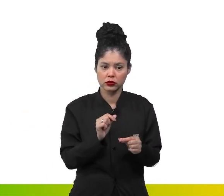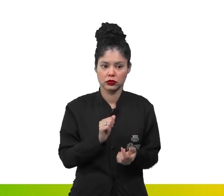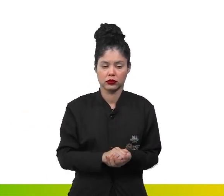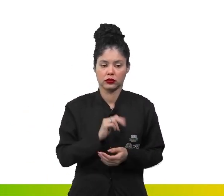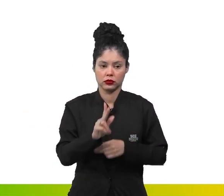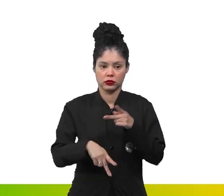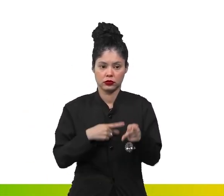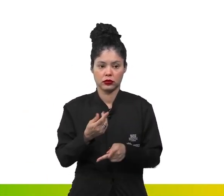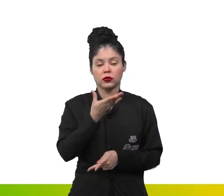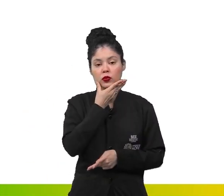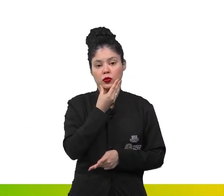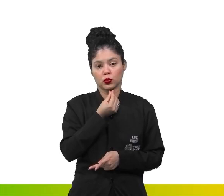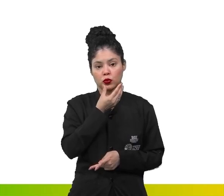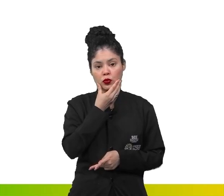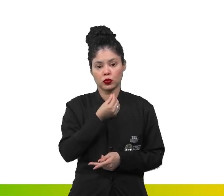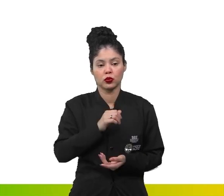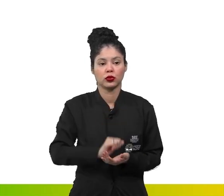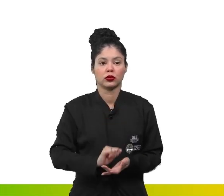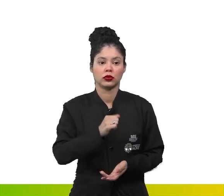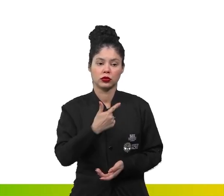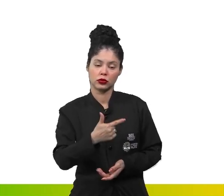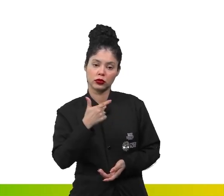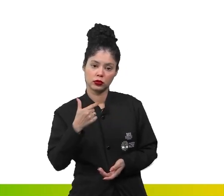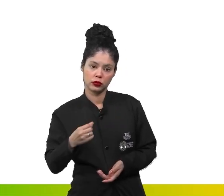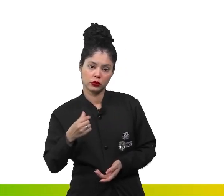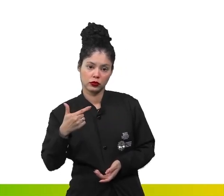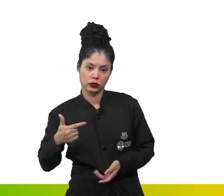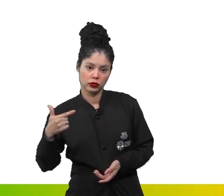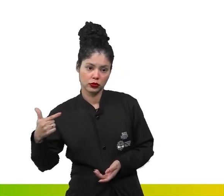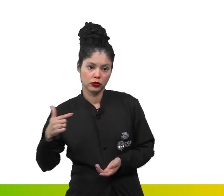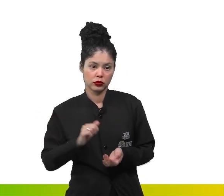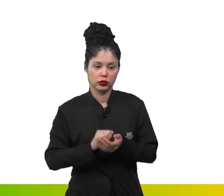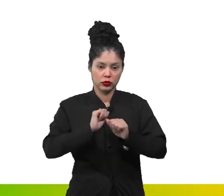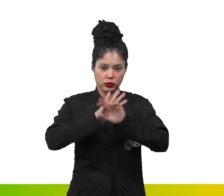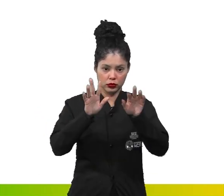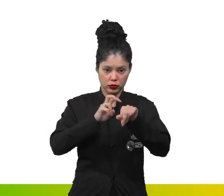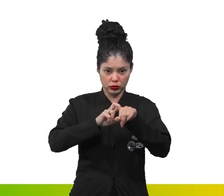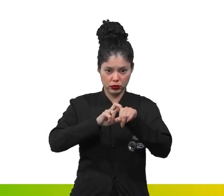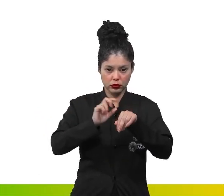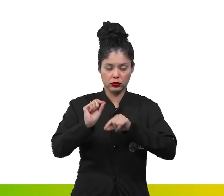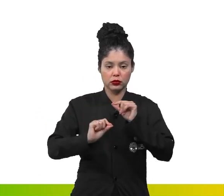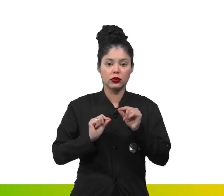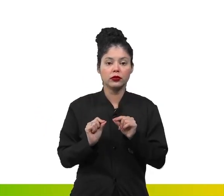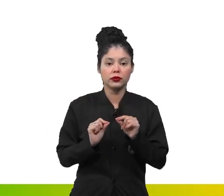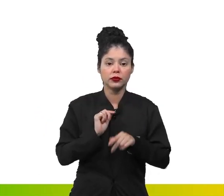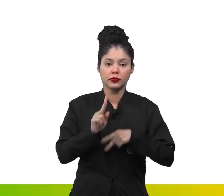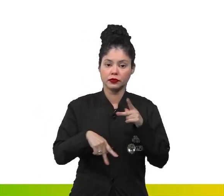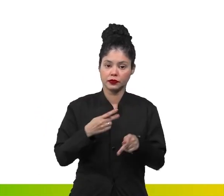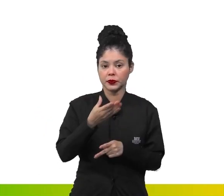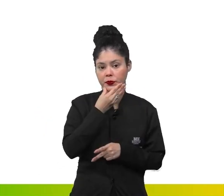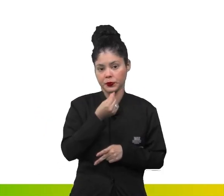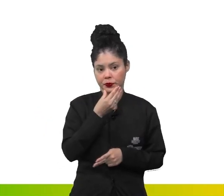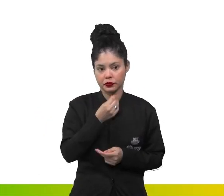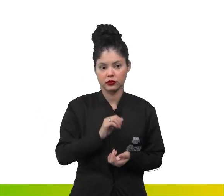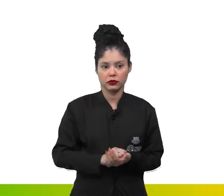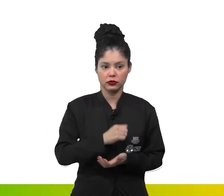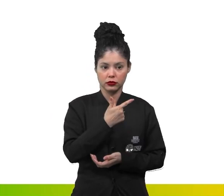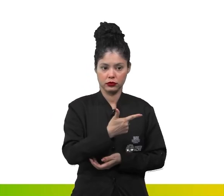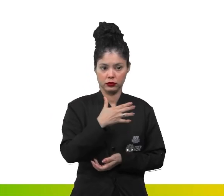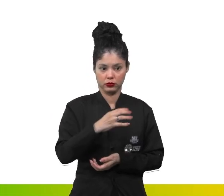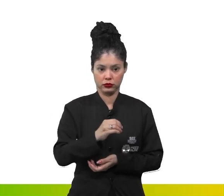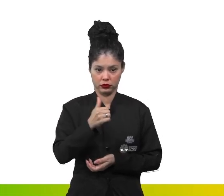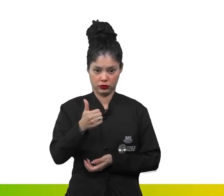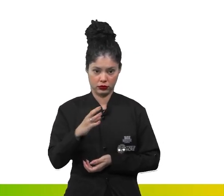a população de homens em 2022. E o verde mais claro está representando a população de homens no ano